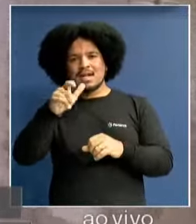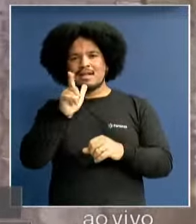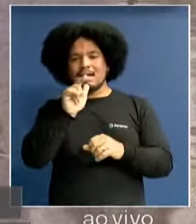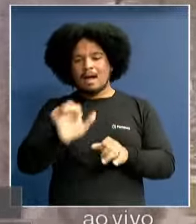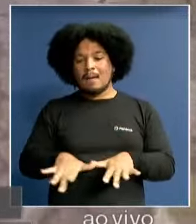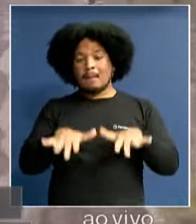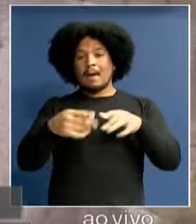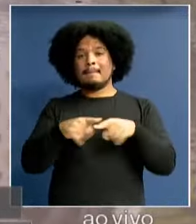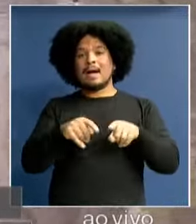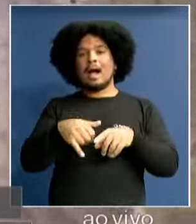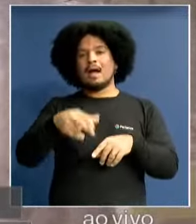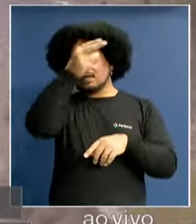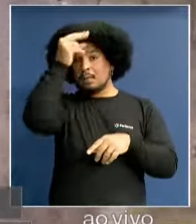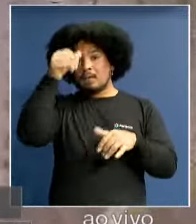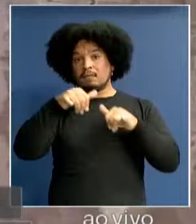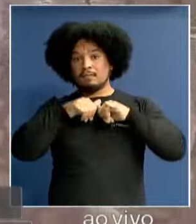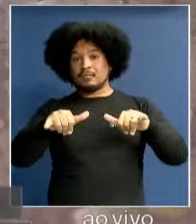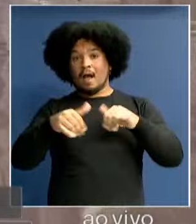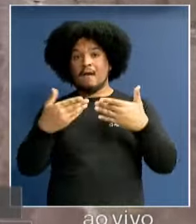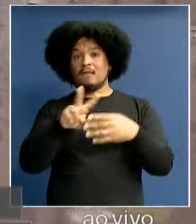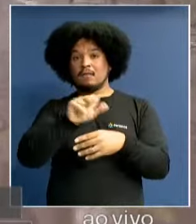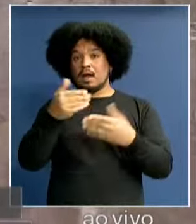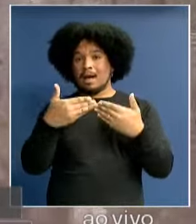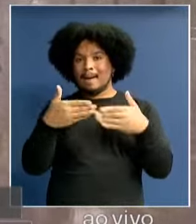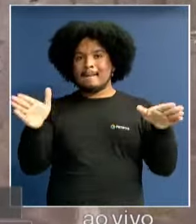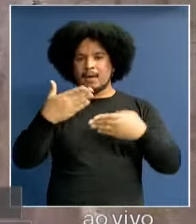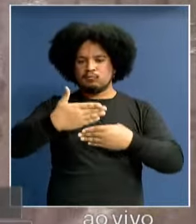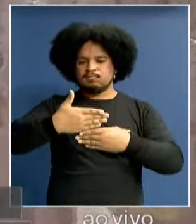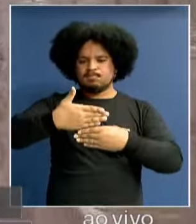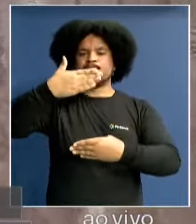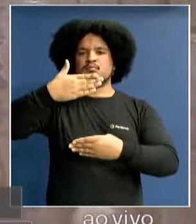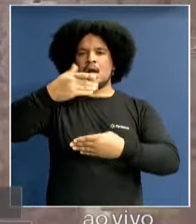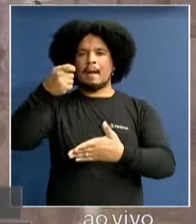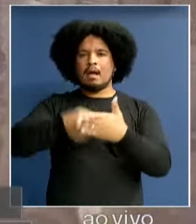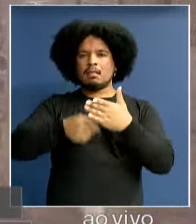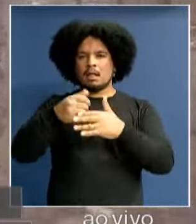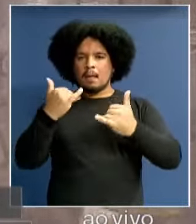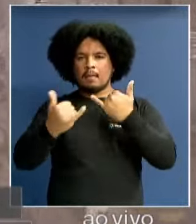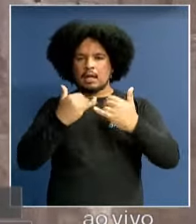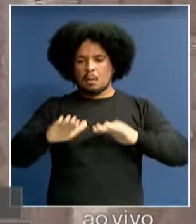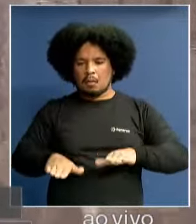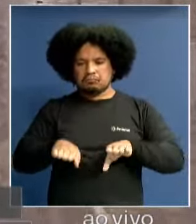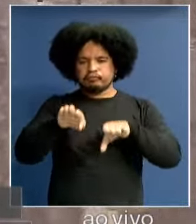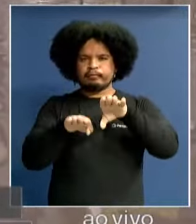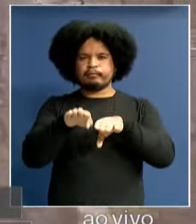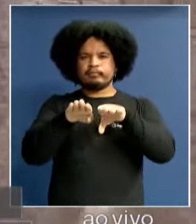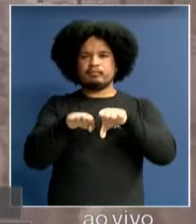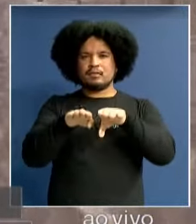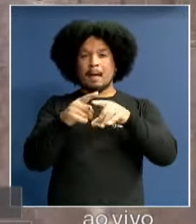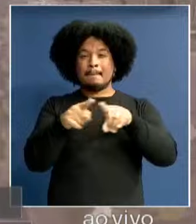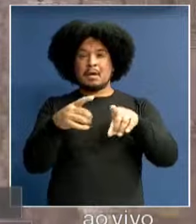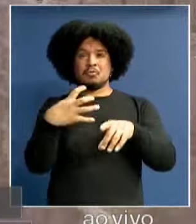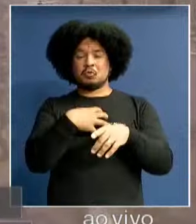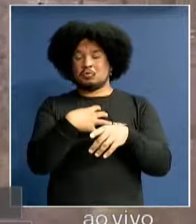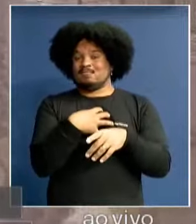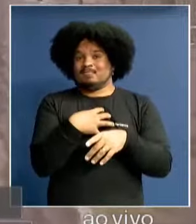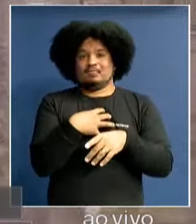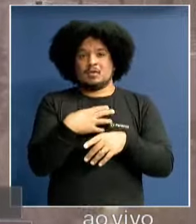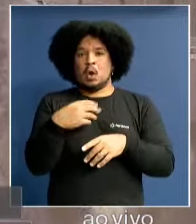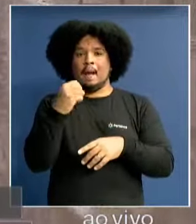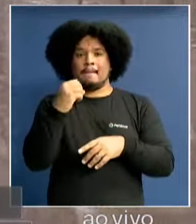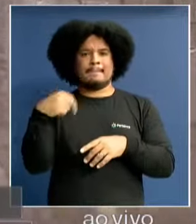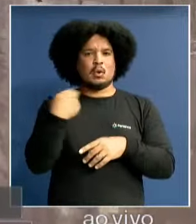já divulgou que vai abrir uma dessas comportas para nivelar. Só que daí, de uma forma absurda, de uma coisa que a gente